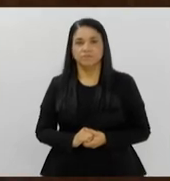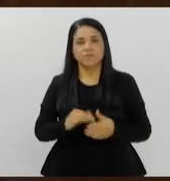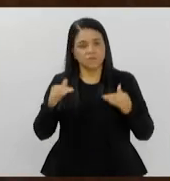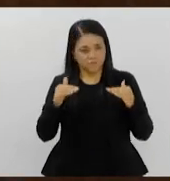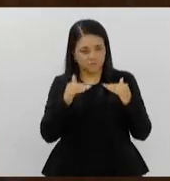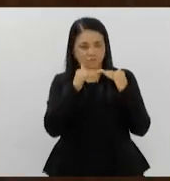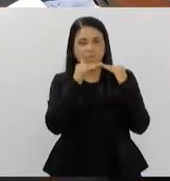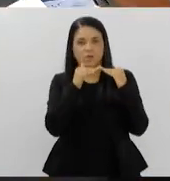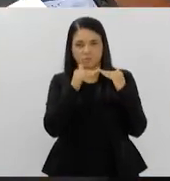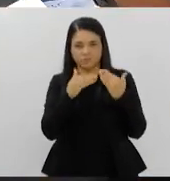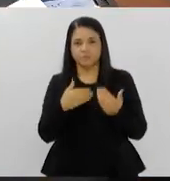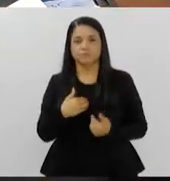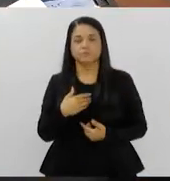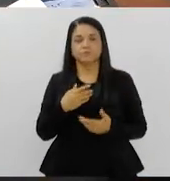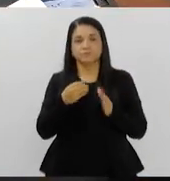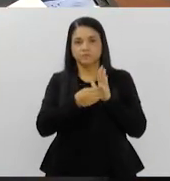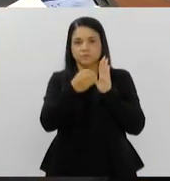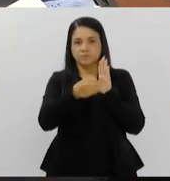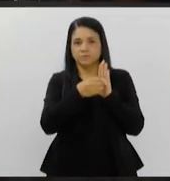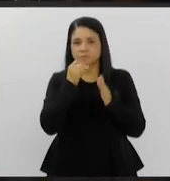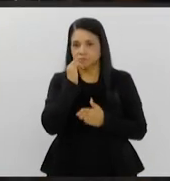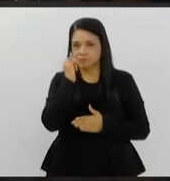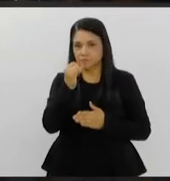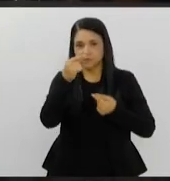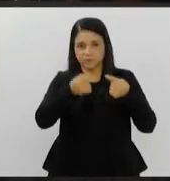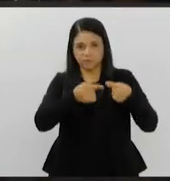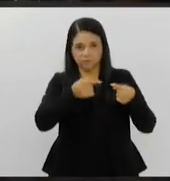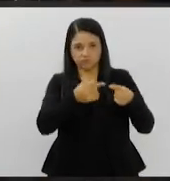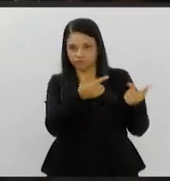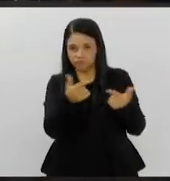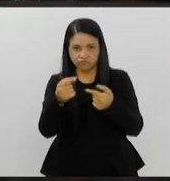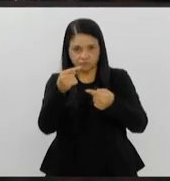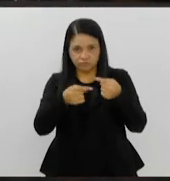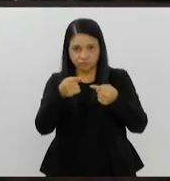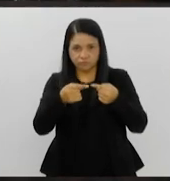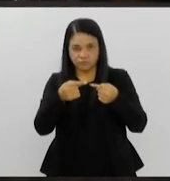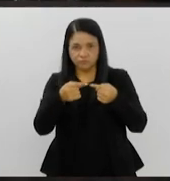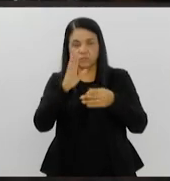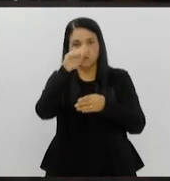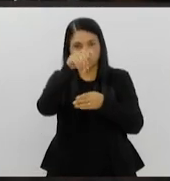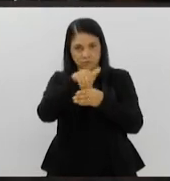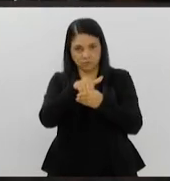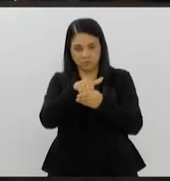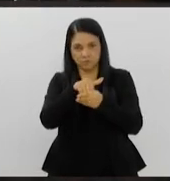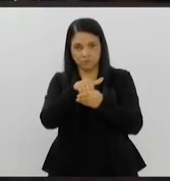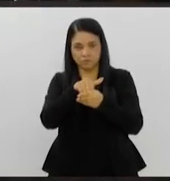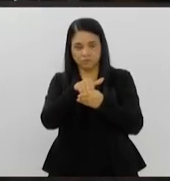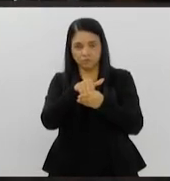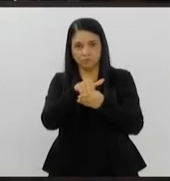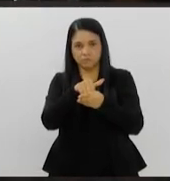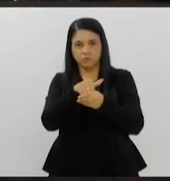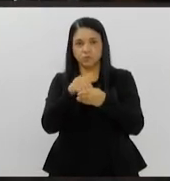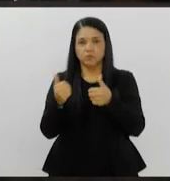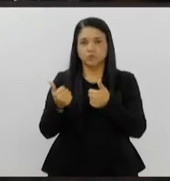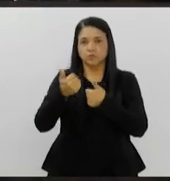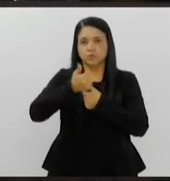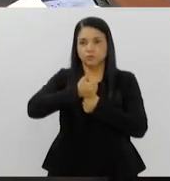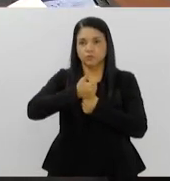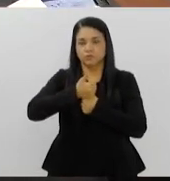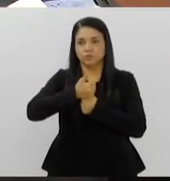Favorável, presidente. Com os pareceres emitidos em discussão, não havendo quem queira discutir, em votação, o substituto...